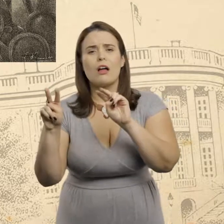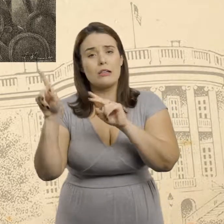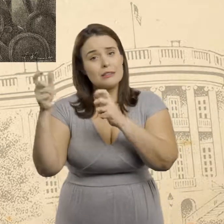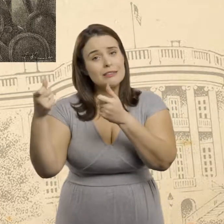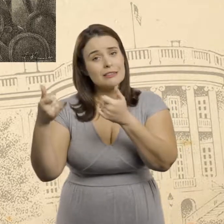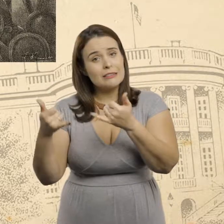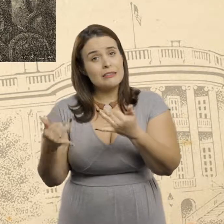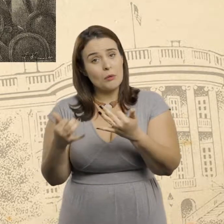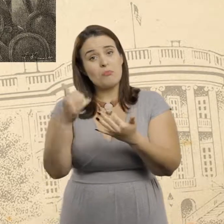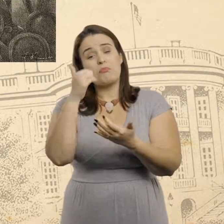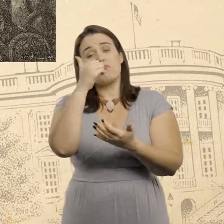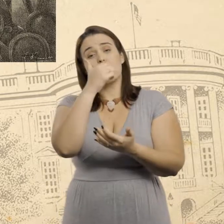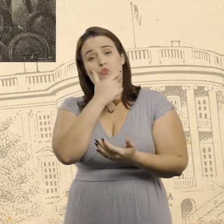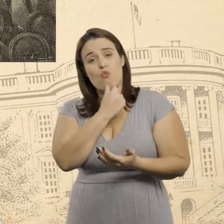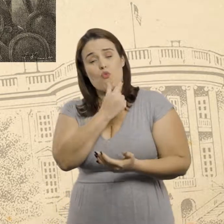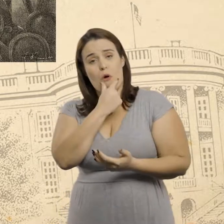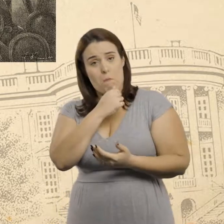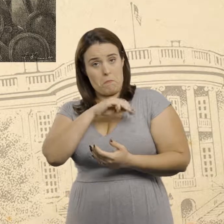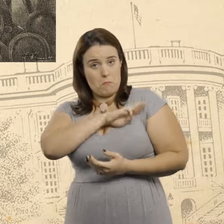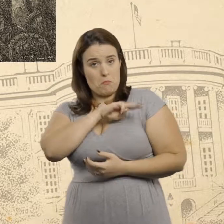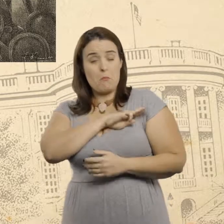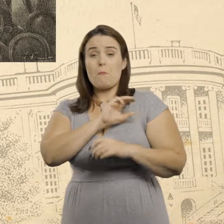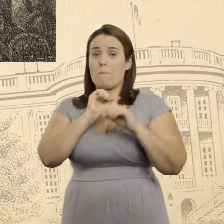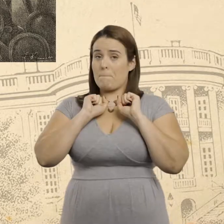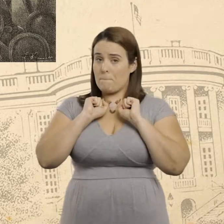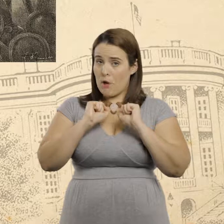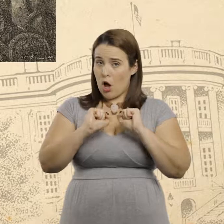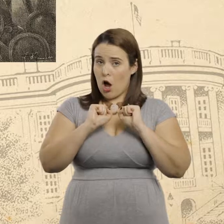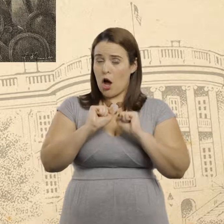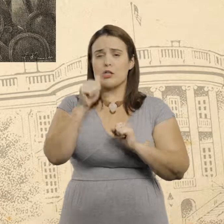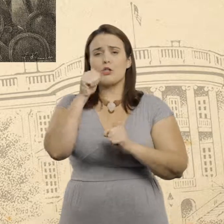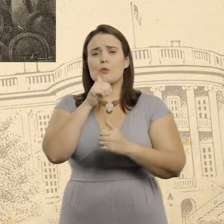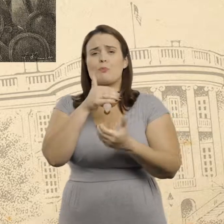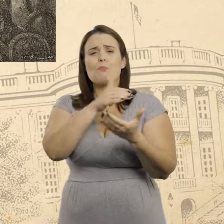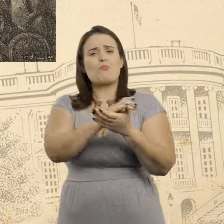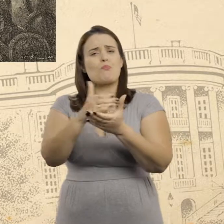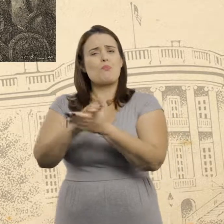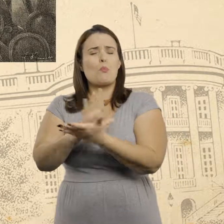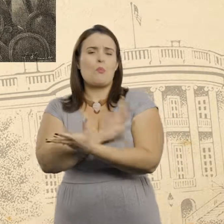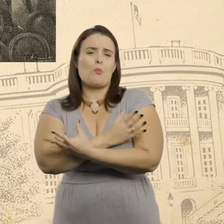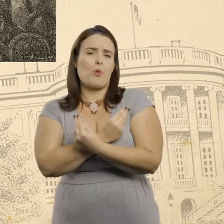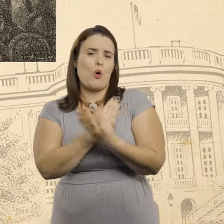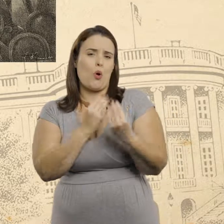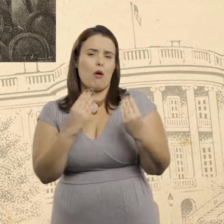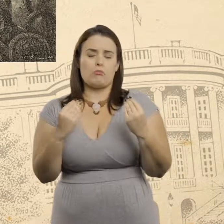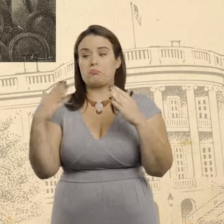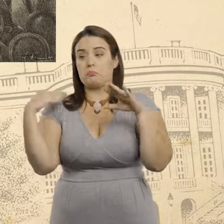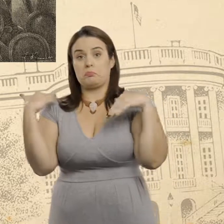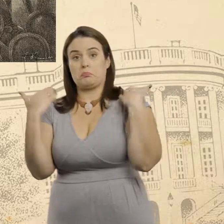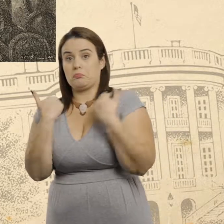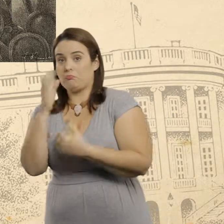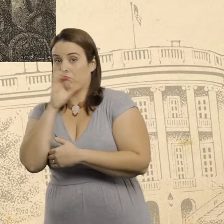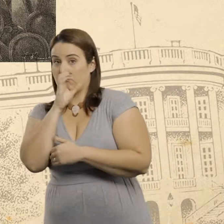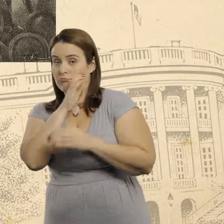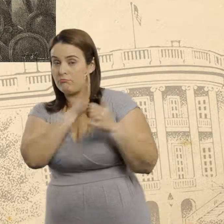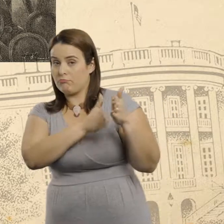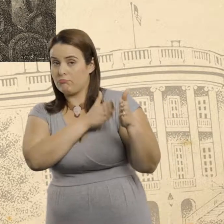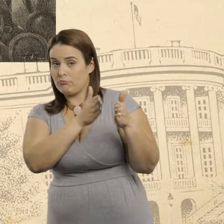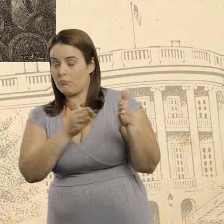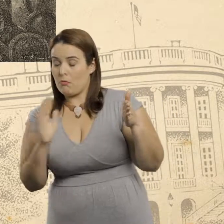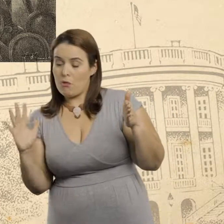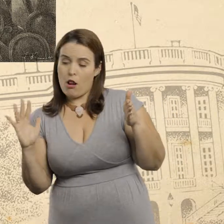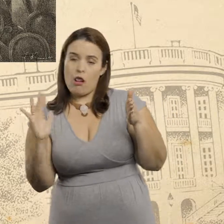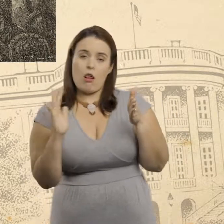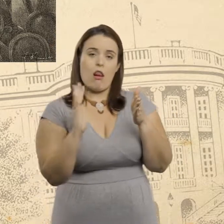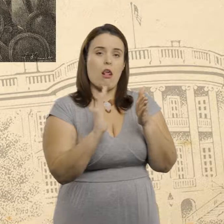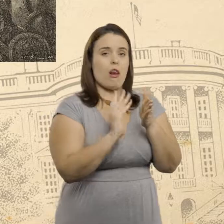porque um homem mormon podia ter muitas mulheres ao mesmo tempo. O passeio durou pouco. Eles logo voltaram ao trem para